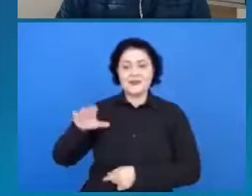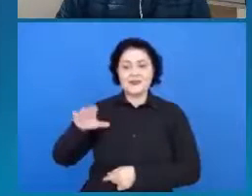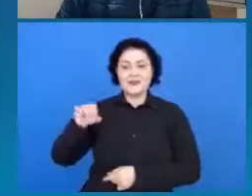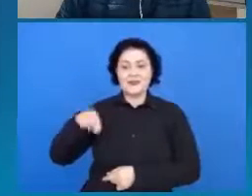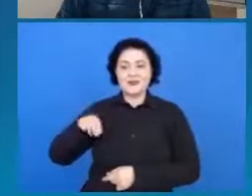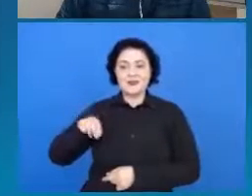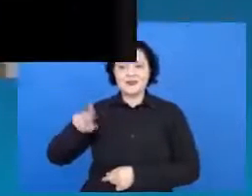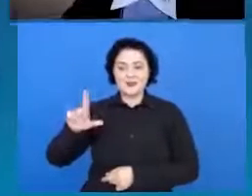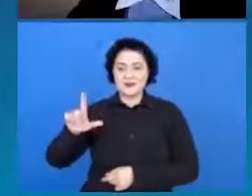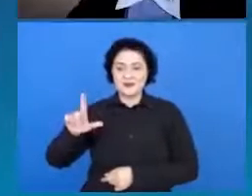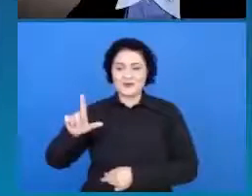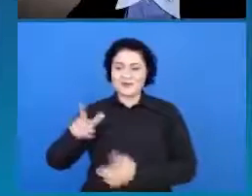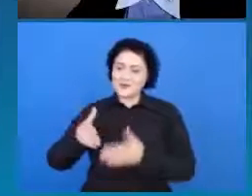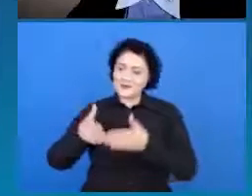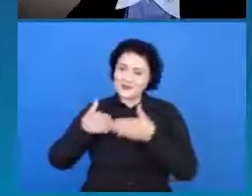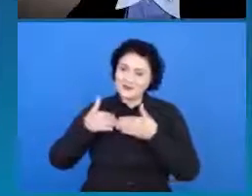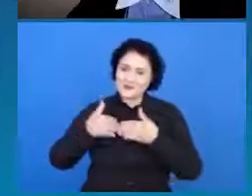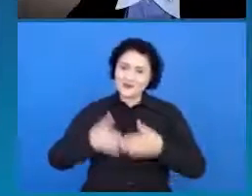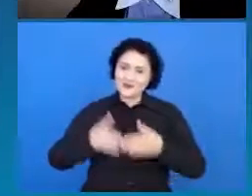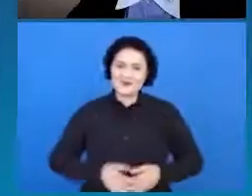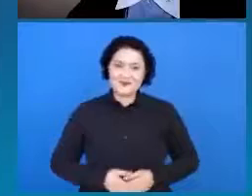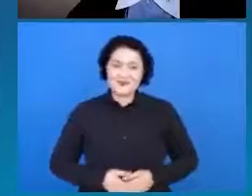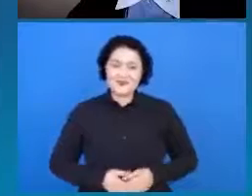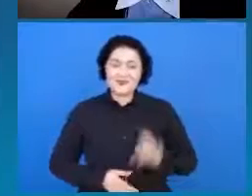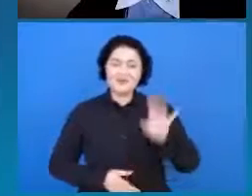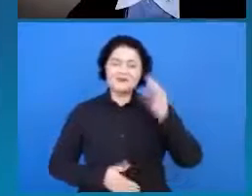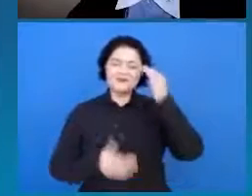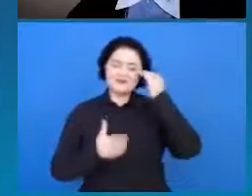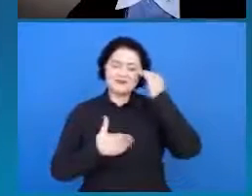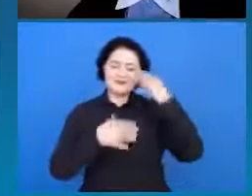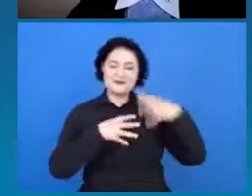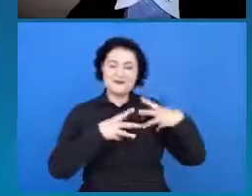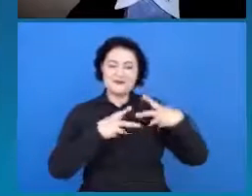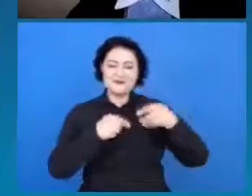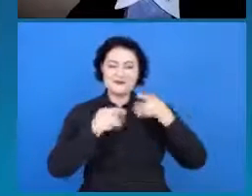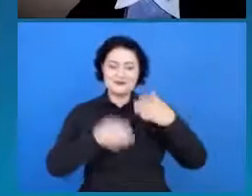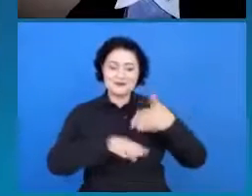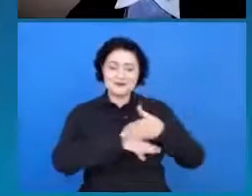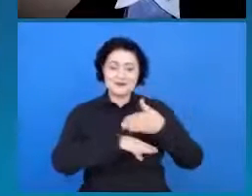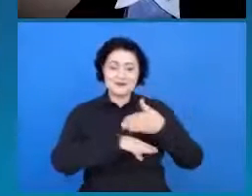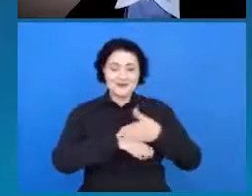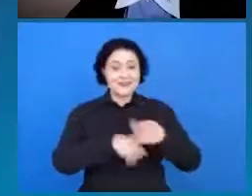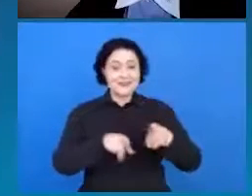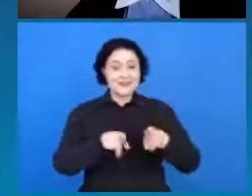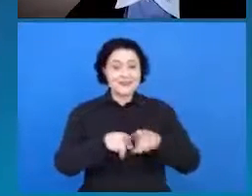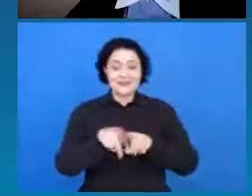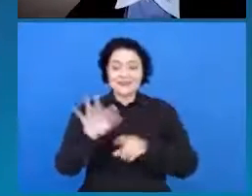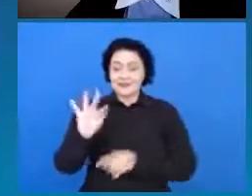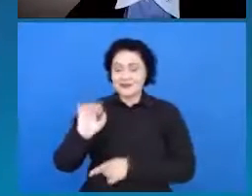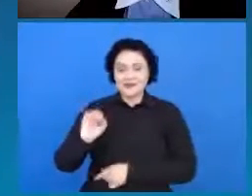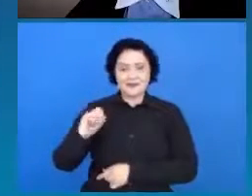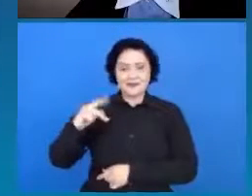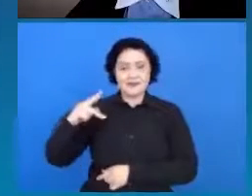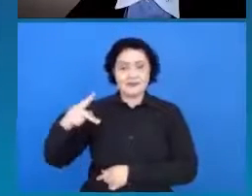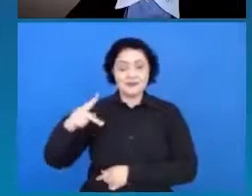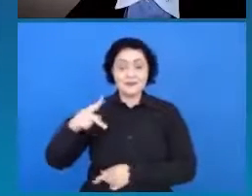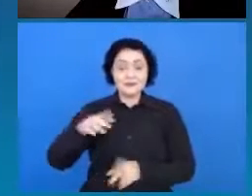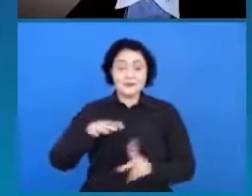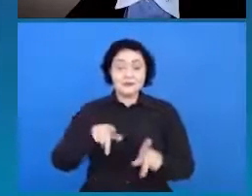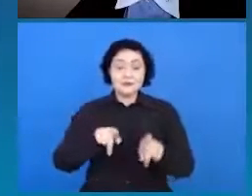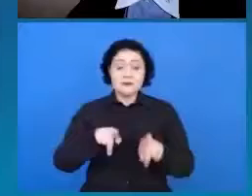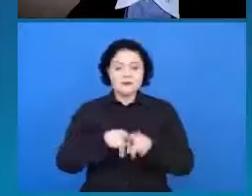favor apenas agradecer a todos pela presença a Federação Espírita do Paraná